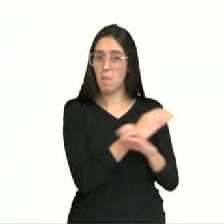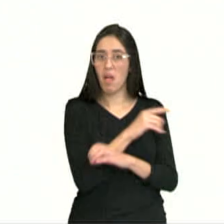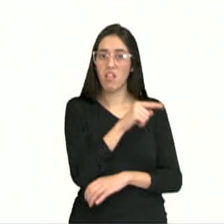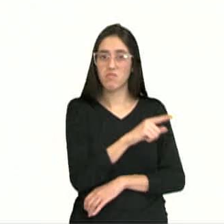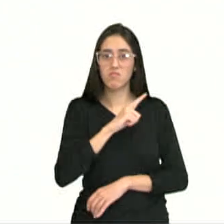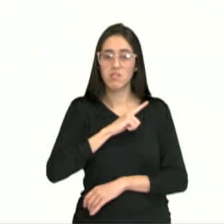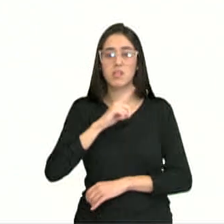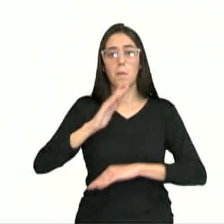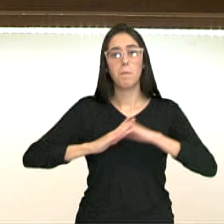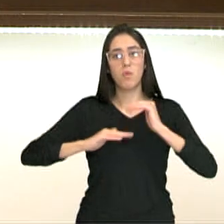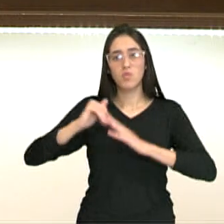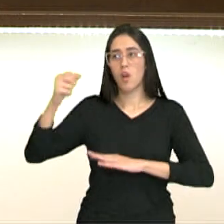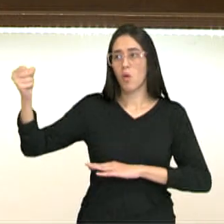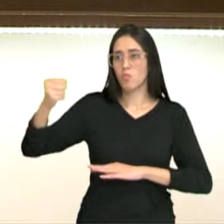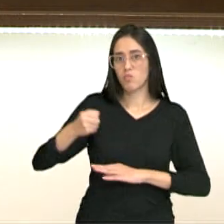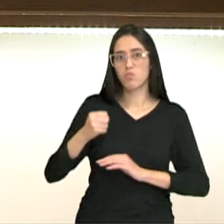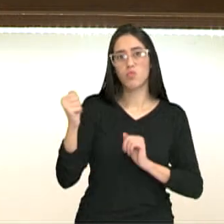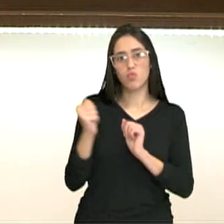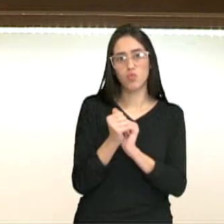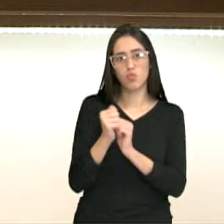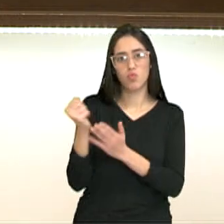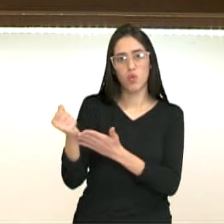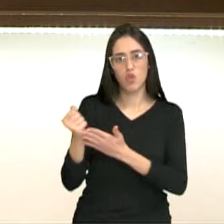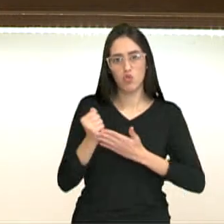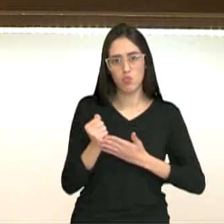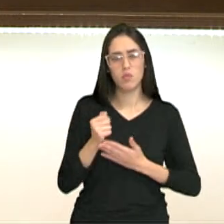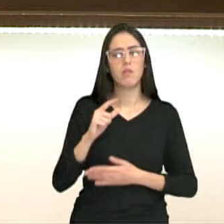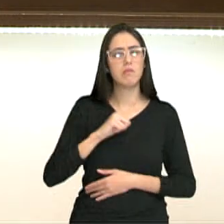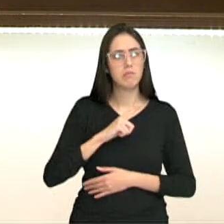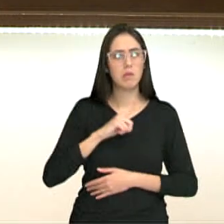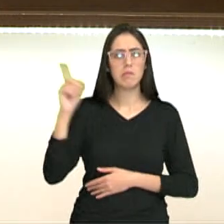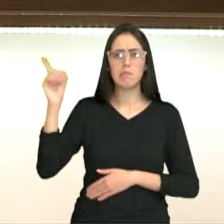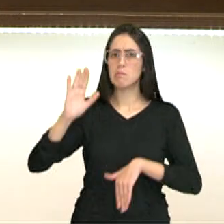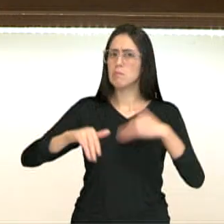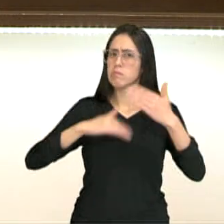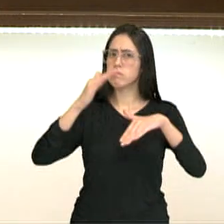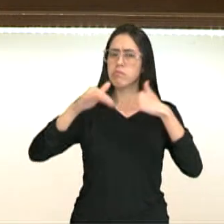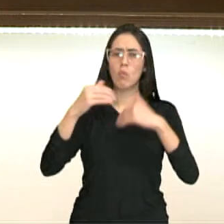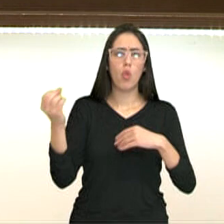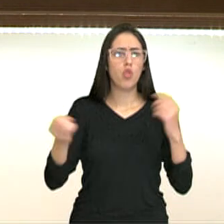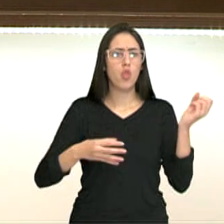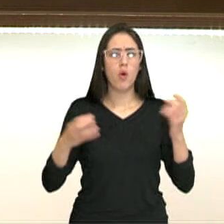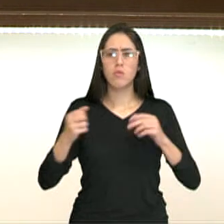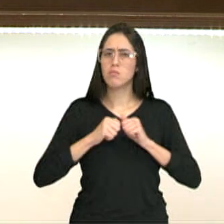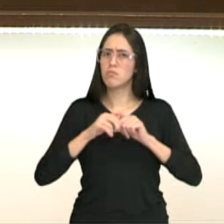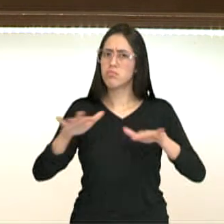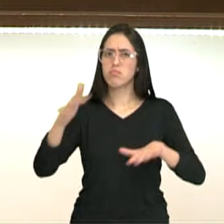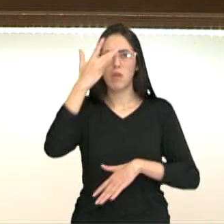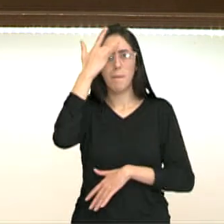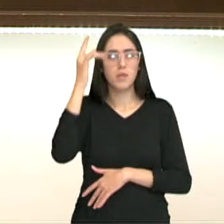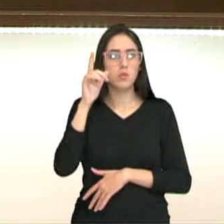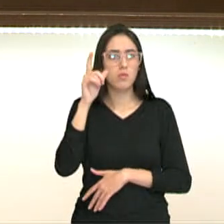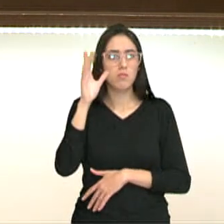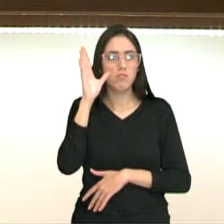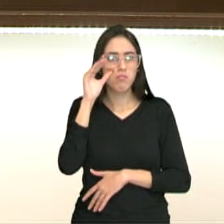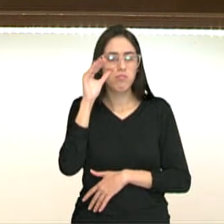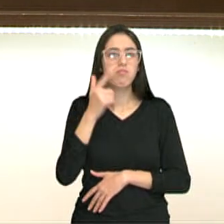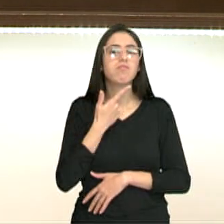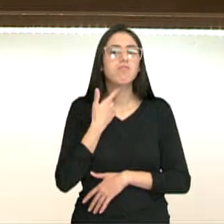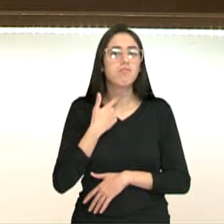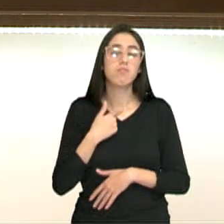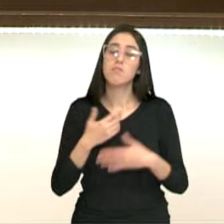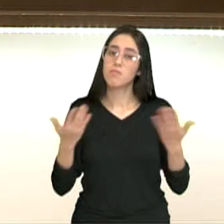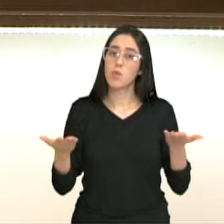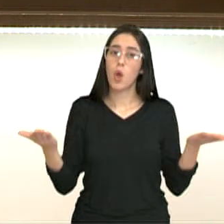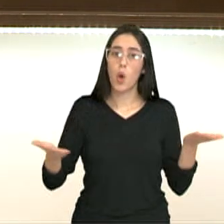gente, como é uma modalidade que começou a ser muito conhecida, acabou atraindo o interesse de várias pessoas, hoje em dia